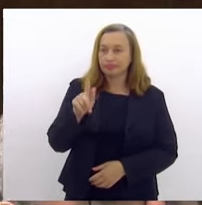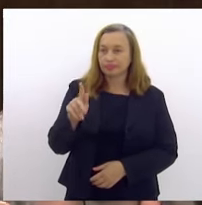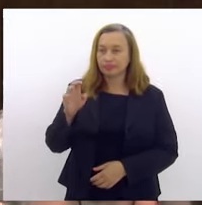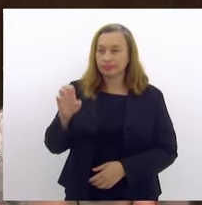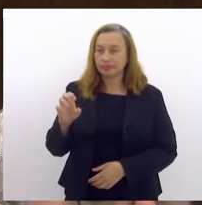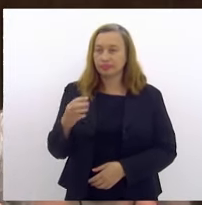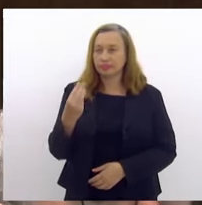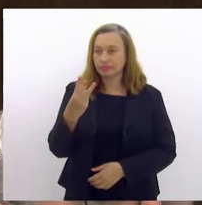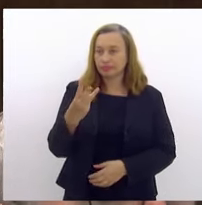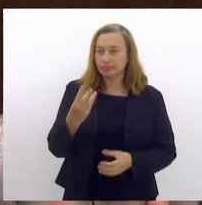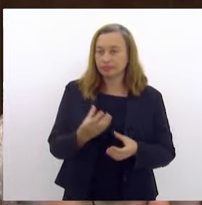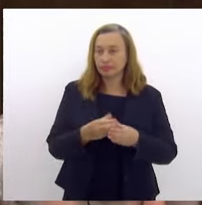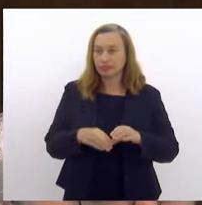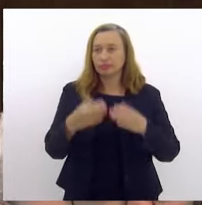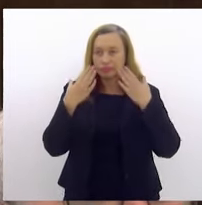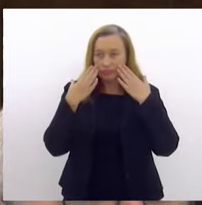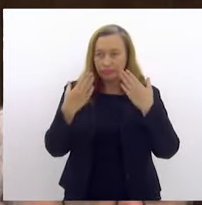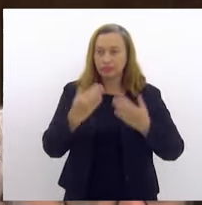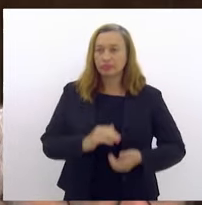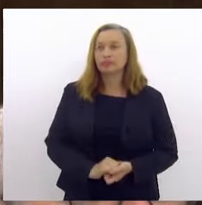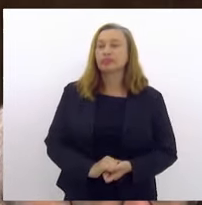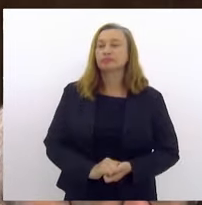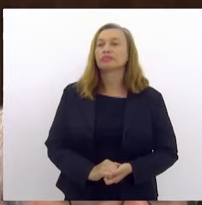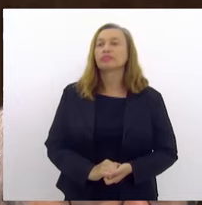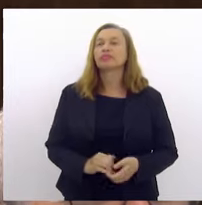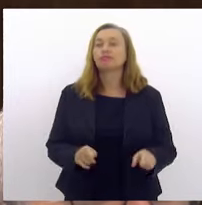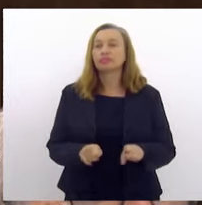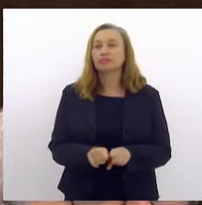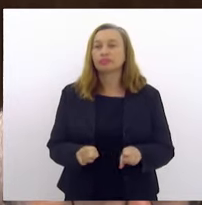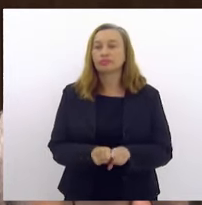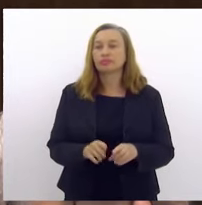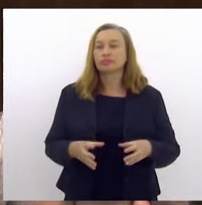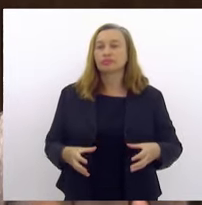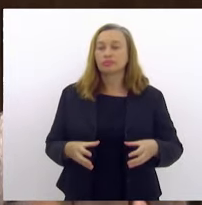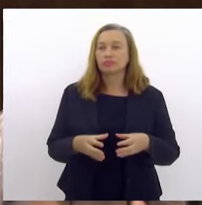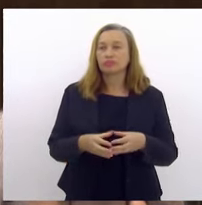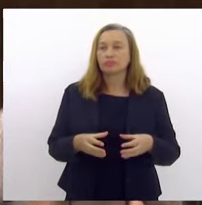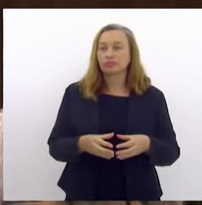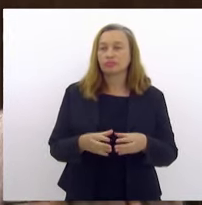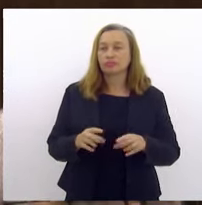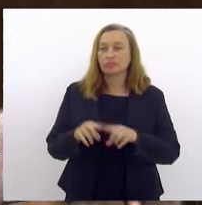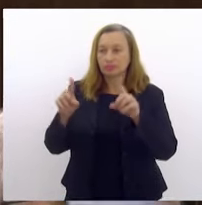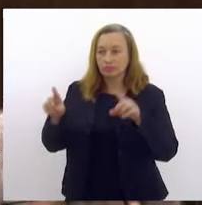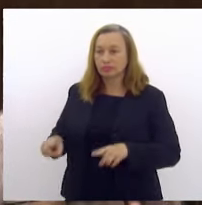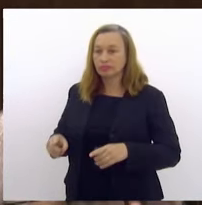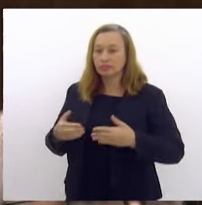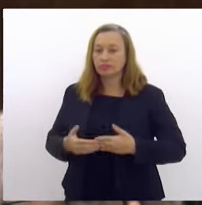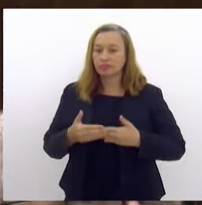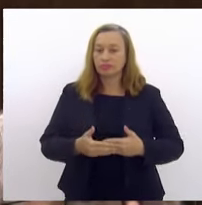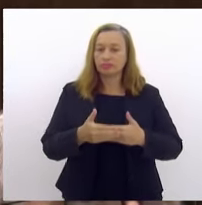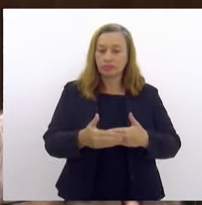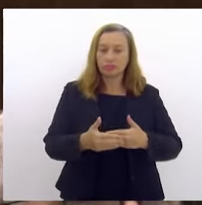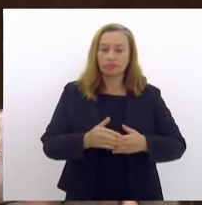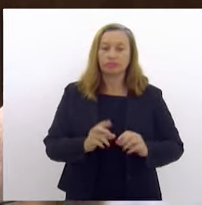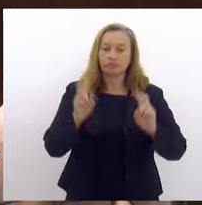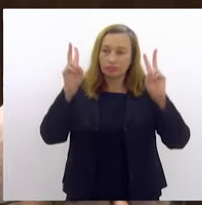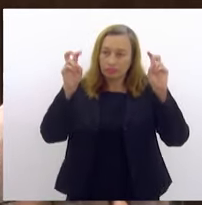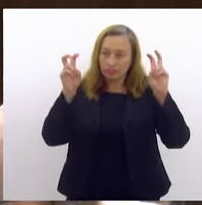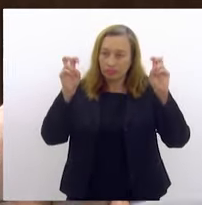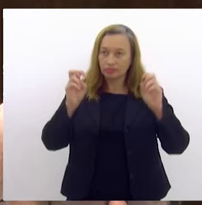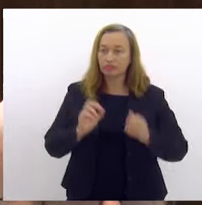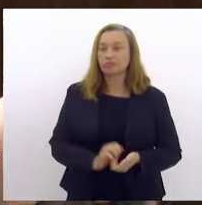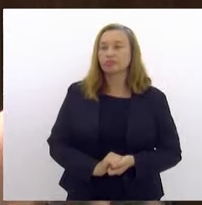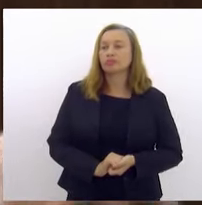três concursos, além dos demais concursos também, com a comissão de servidores, para que a gente possa avançar no deslinde dessa questão, só para dar